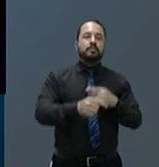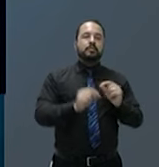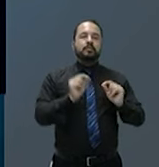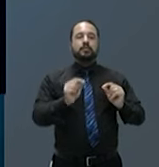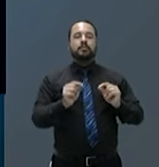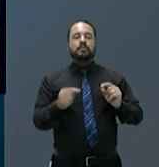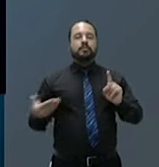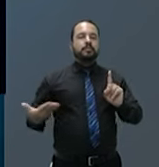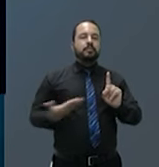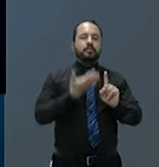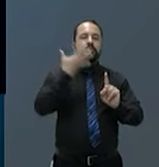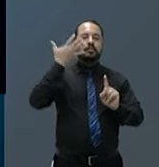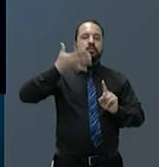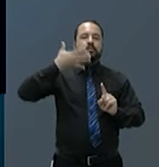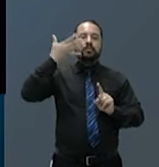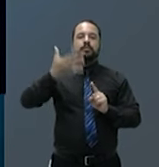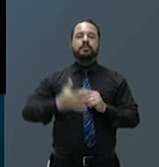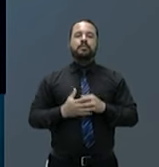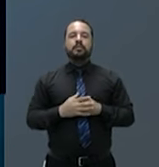oral.